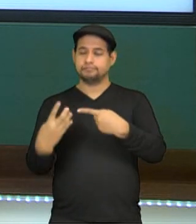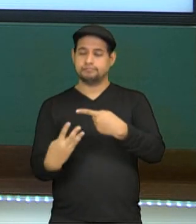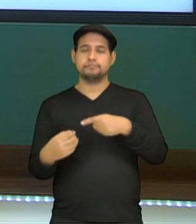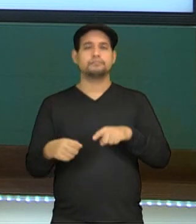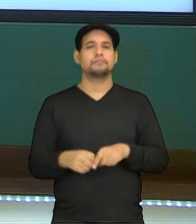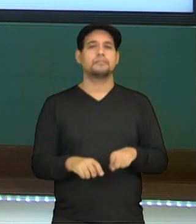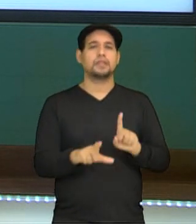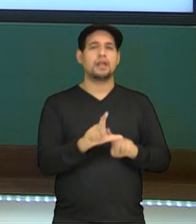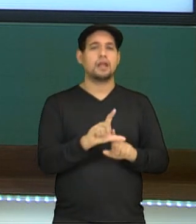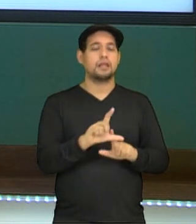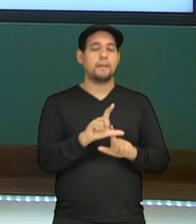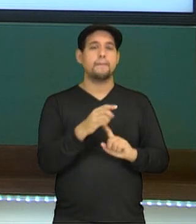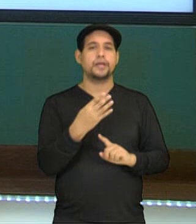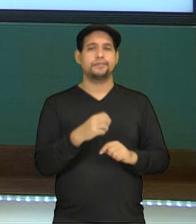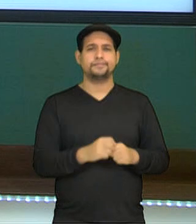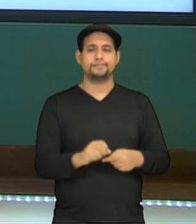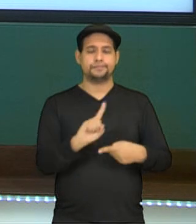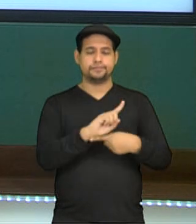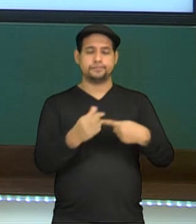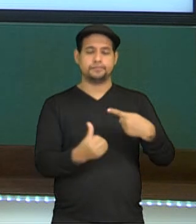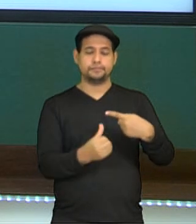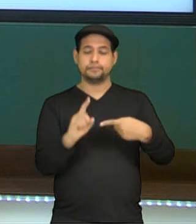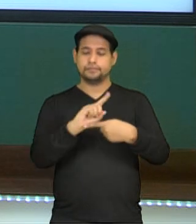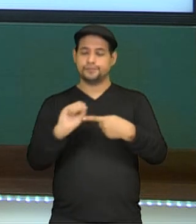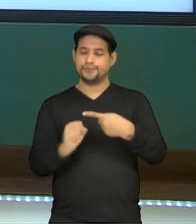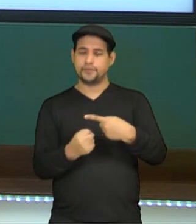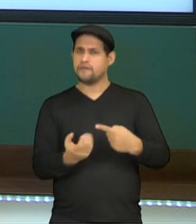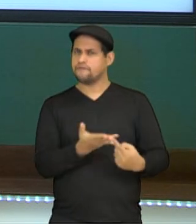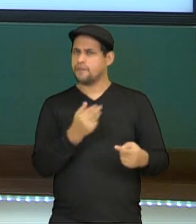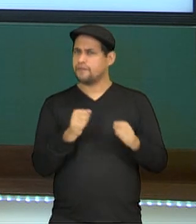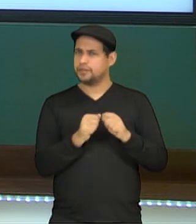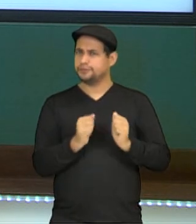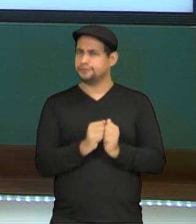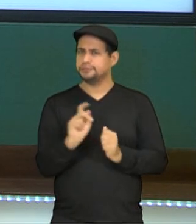na letra B, 1 sexto e 1 oitavo. Vamos fazer isso com a